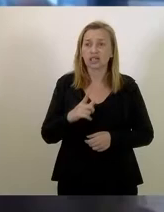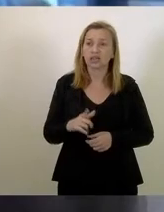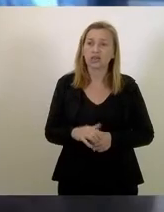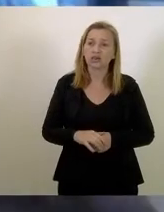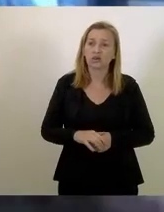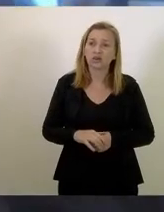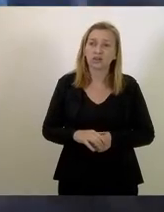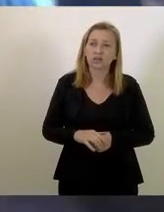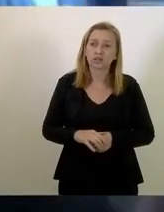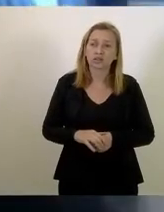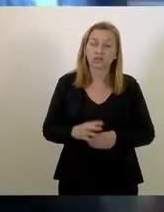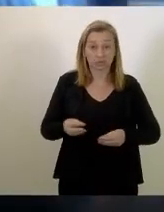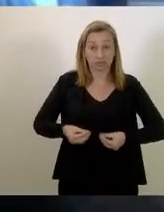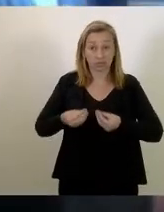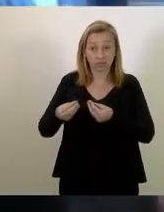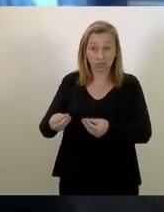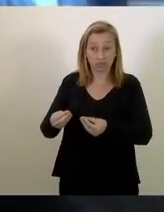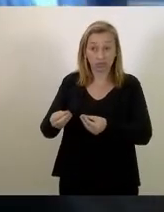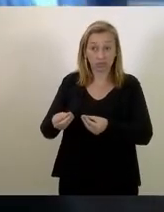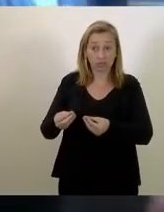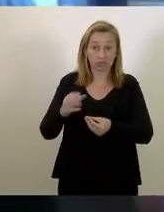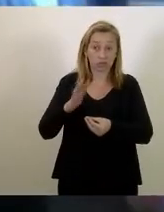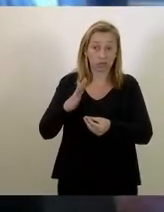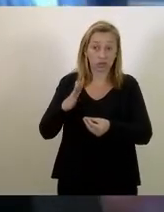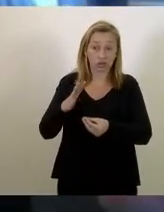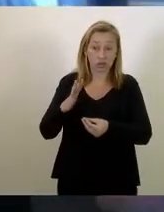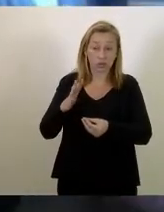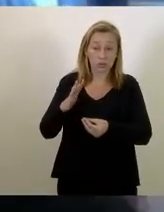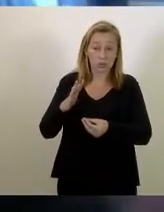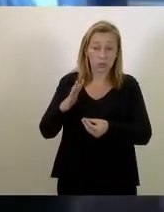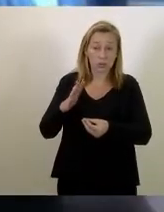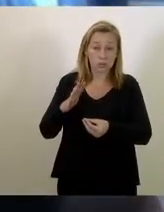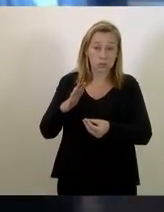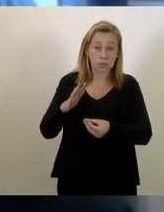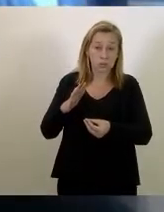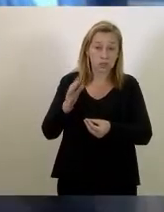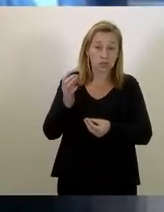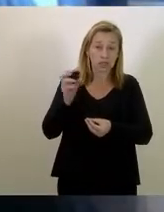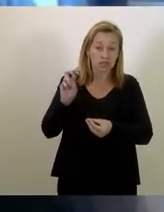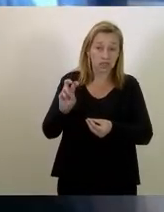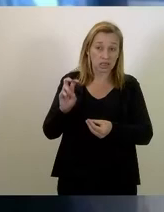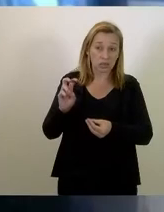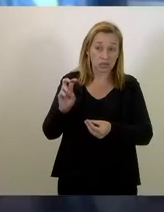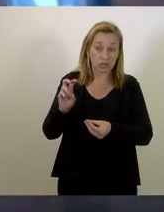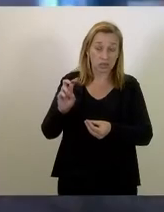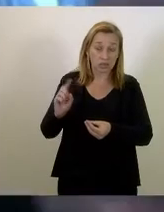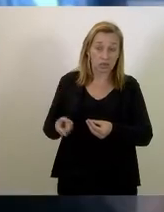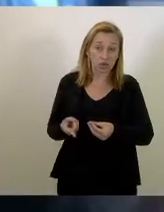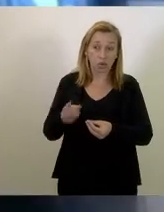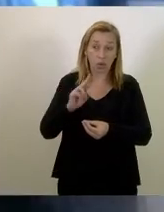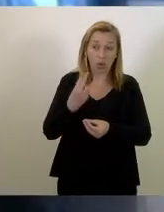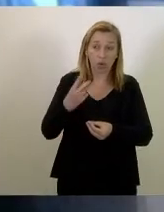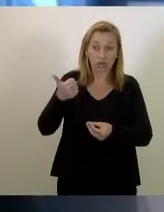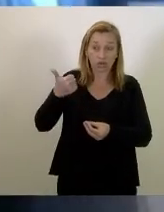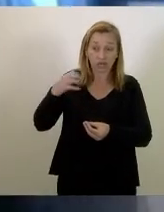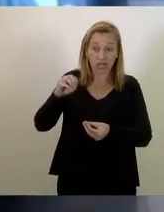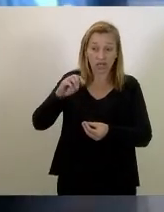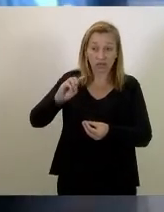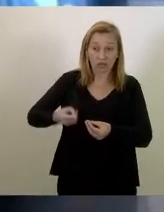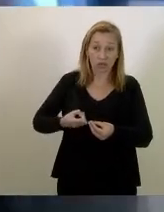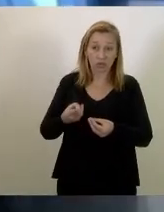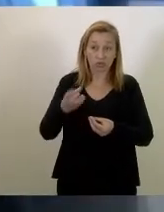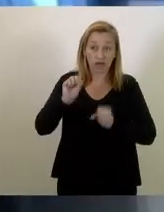isso tinha que ser entregue pelo menos cinco mil ou dez mil litros na fábrica